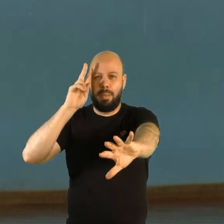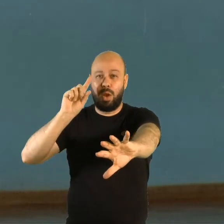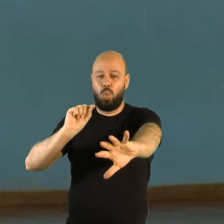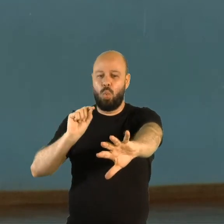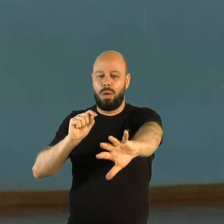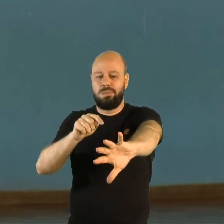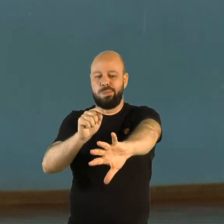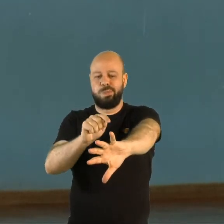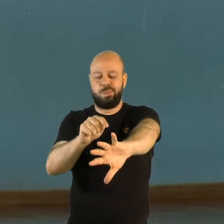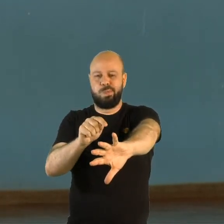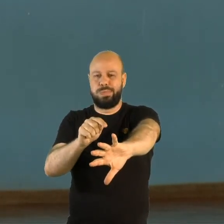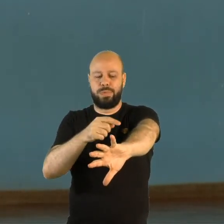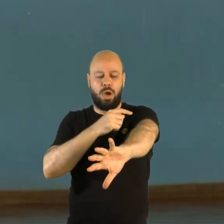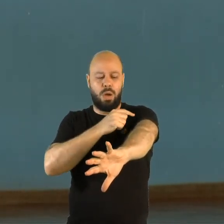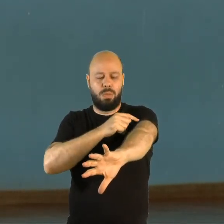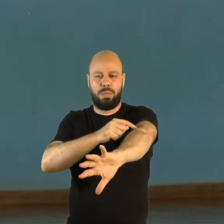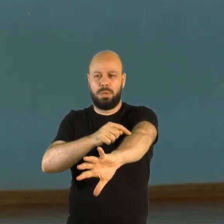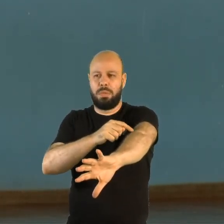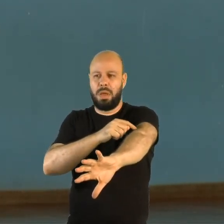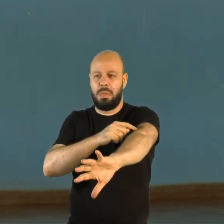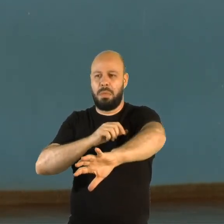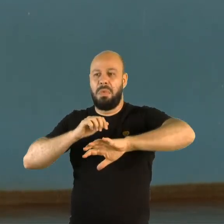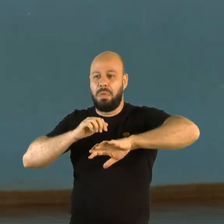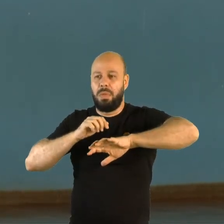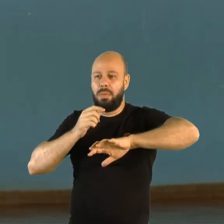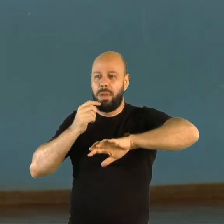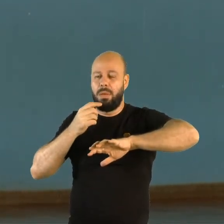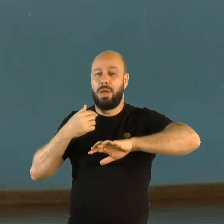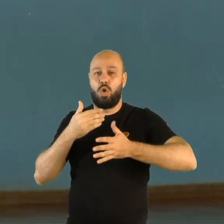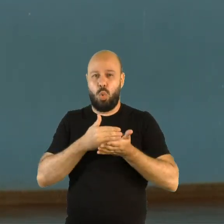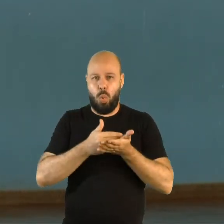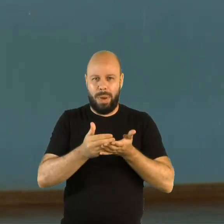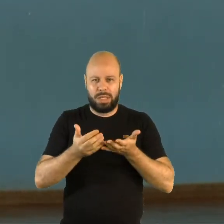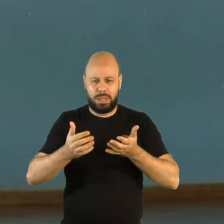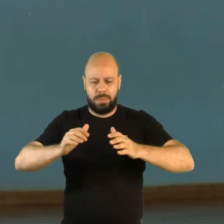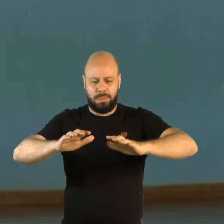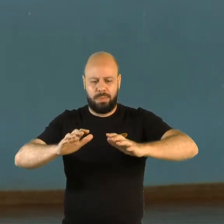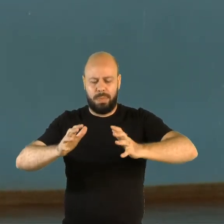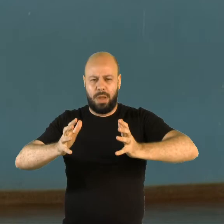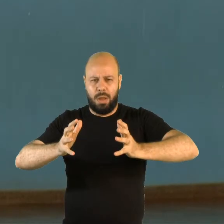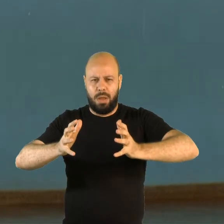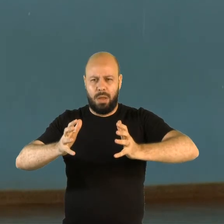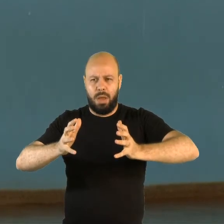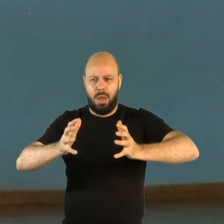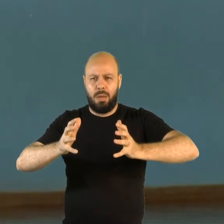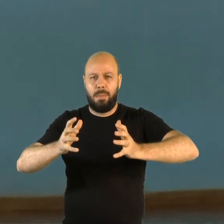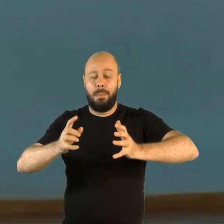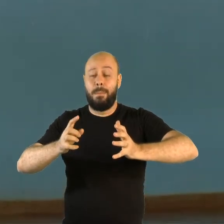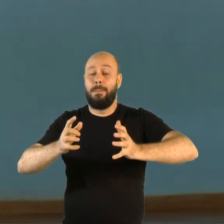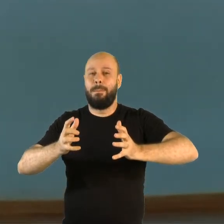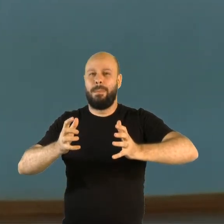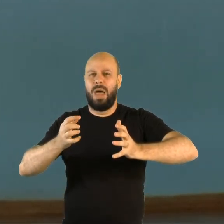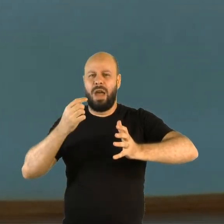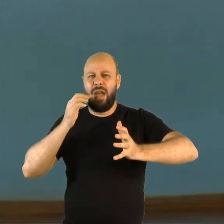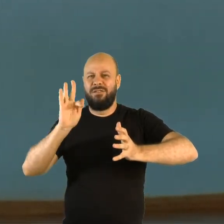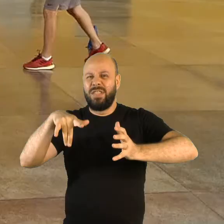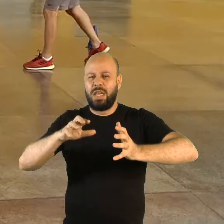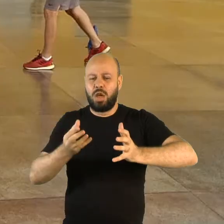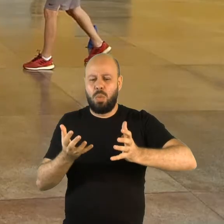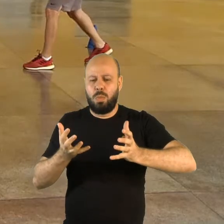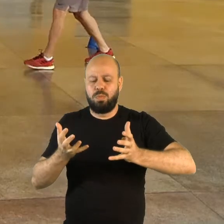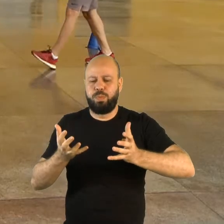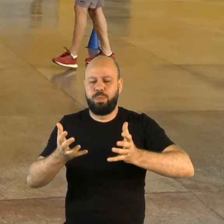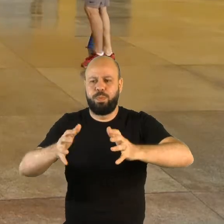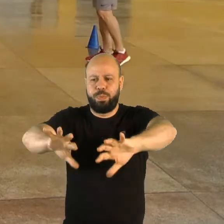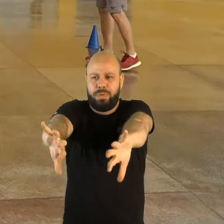passo de peito os meus braços precisam estar este cados e com a palminha da mão para fora sempre Então vamos lá